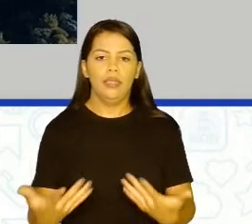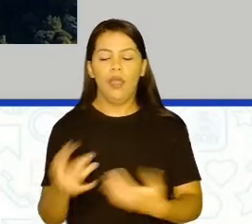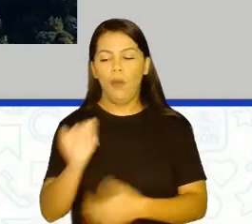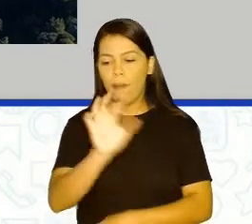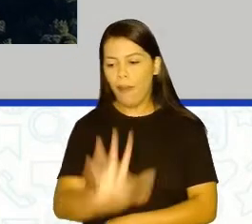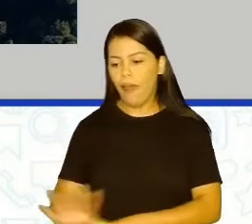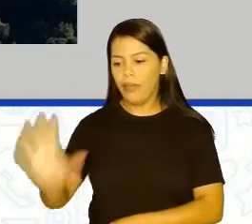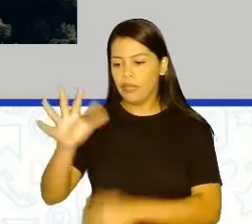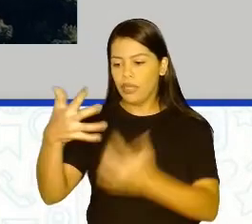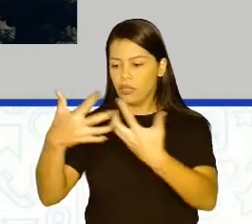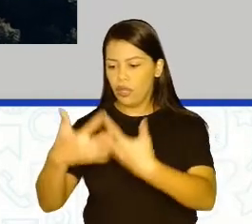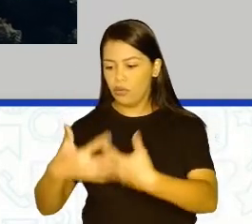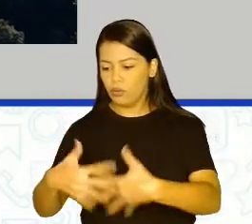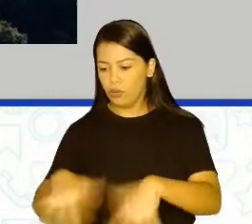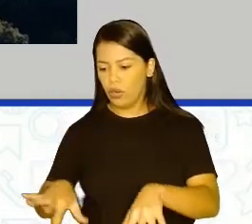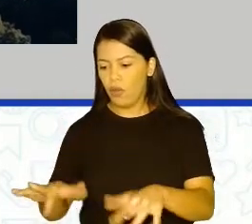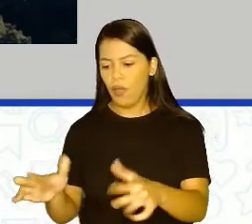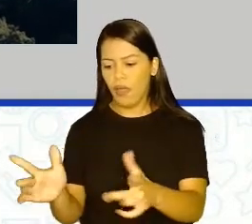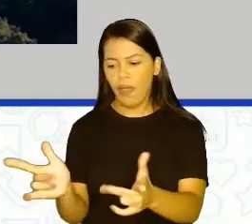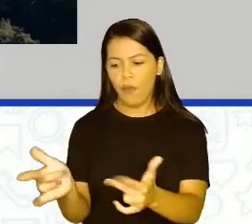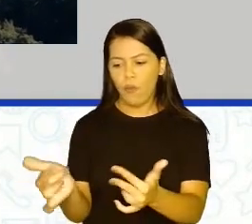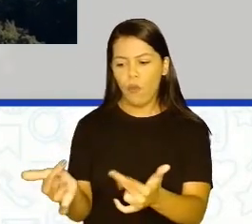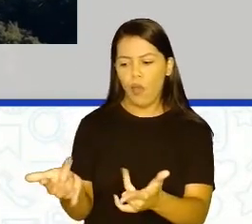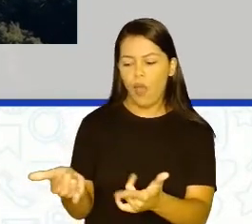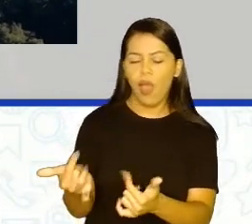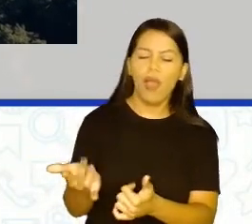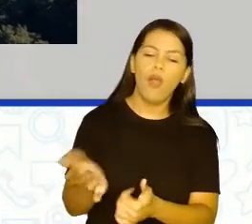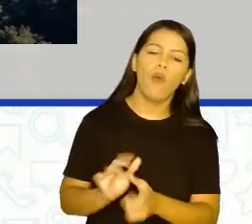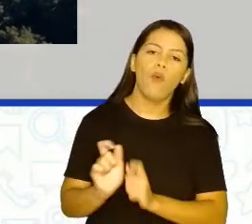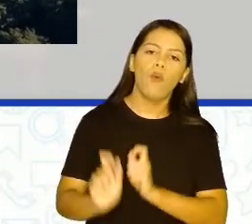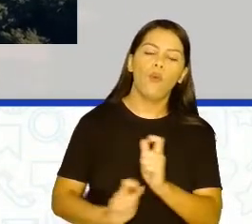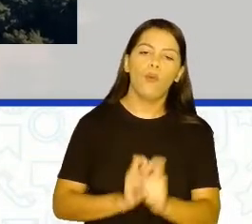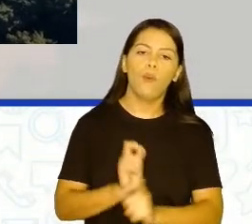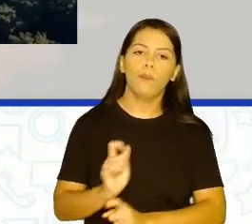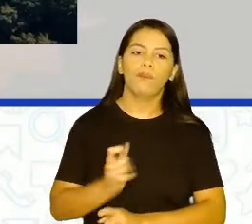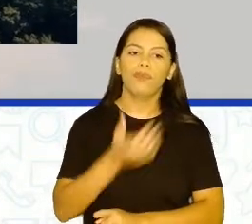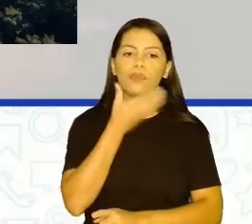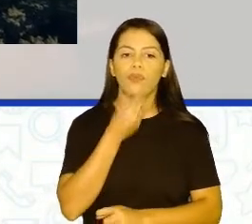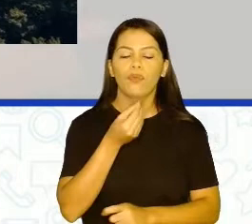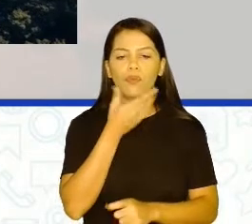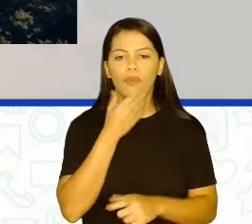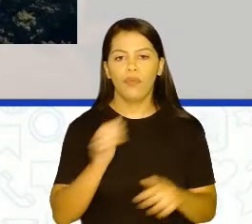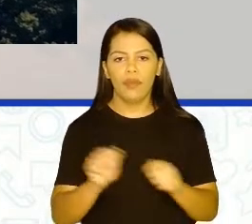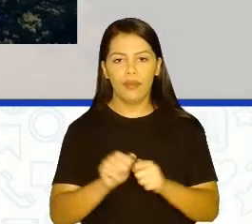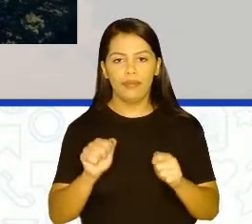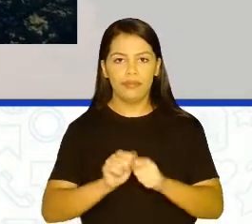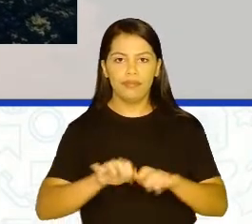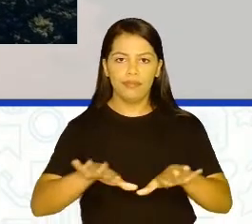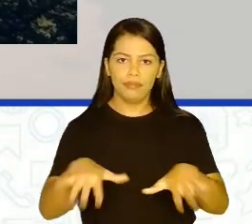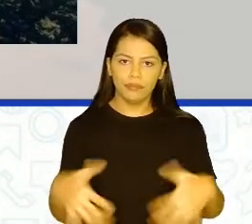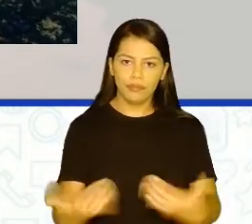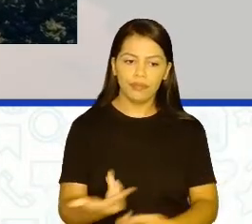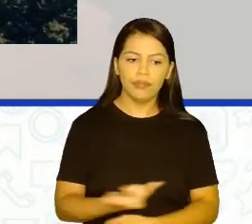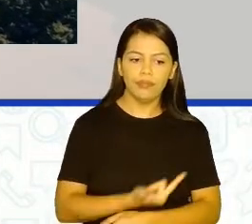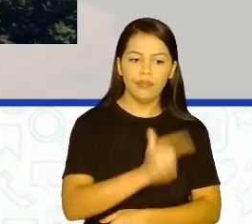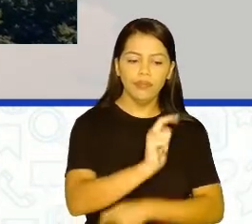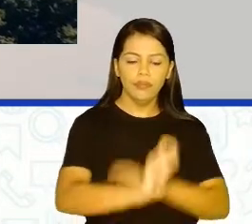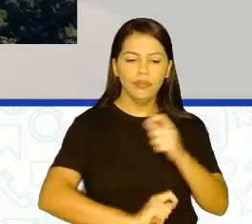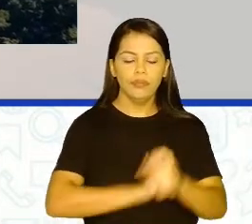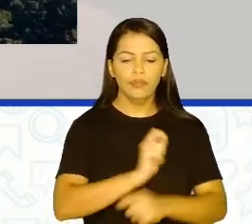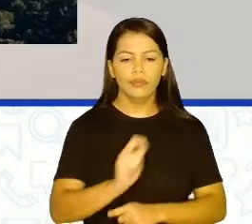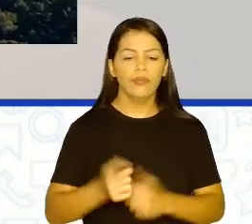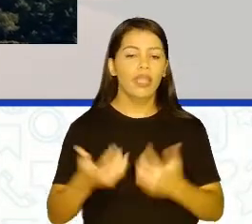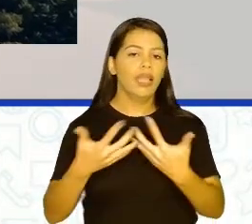verdade. Não é? Do jeito que veio. Do jeito que veio. A natureza criou, o homem não entrou, não encostou, não tocou, não tirou um matinho de lá. Então é